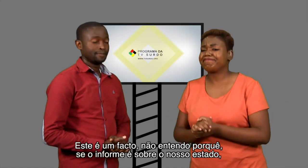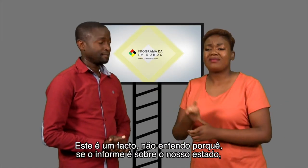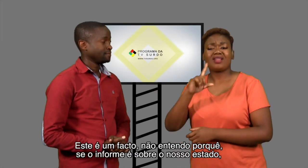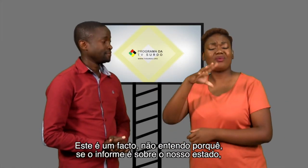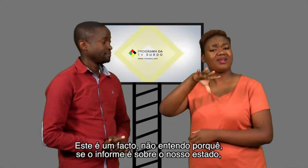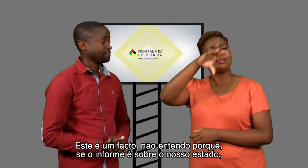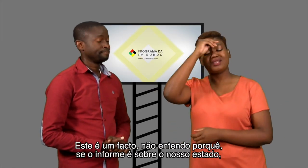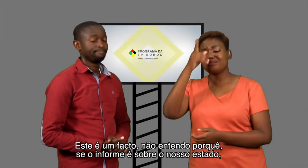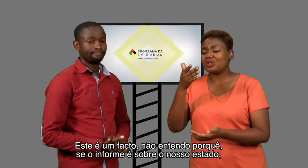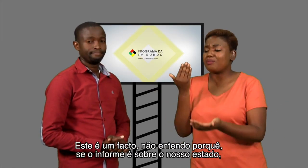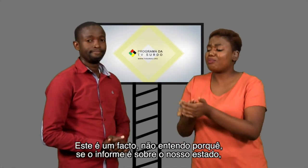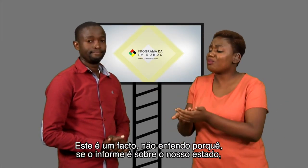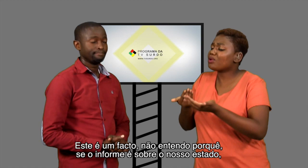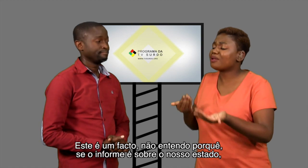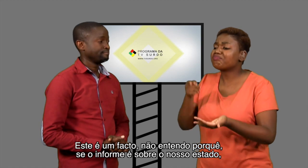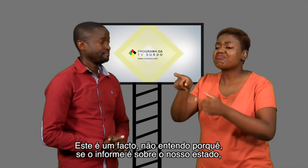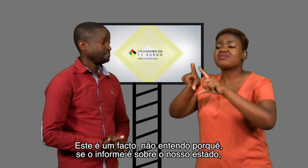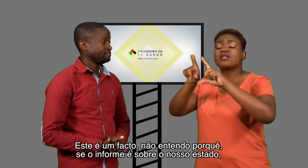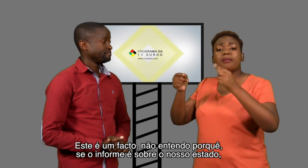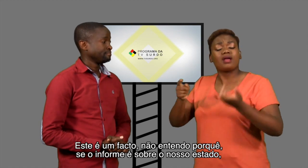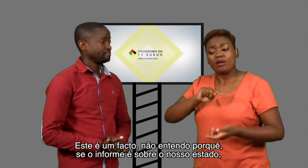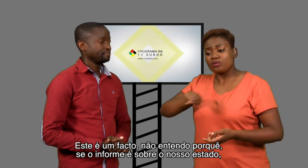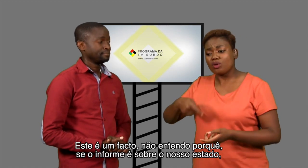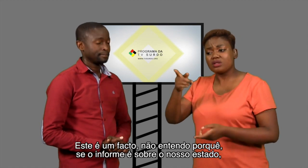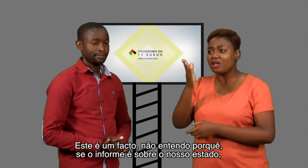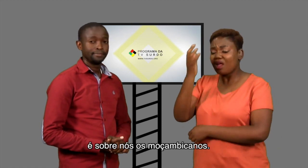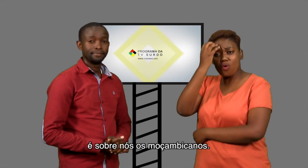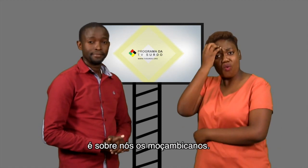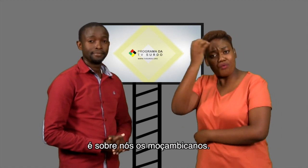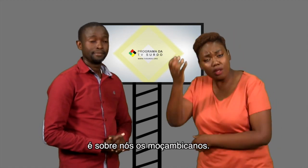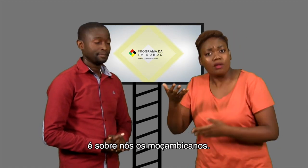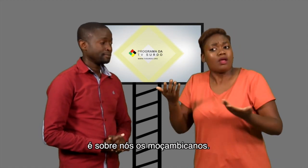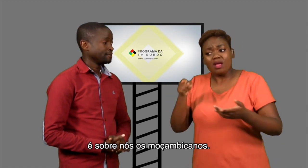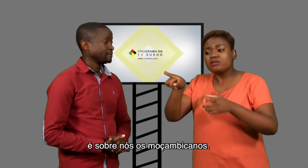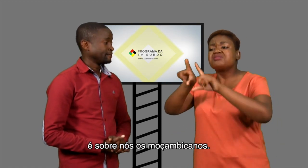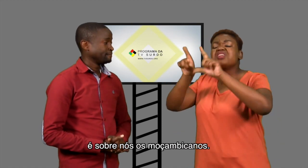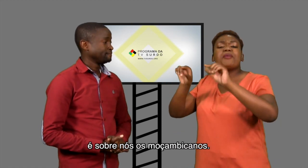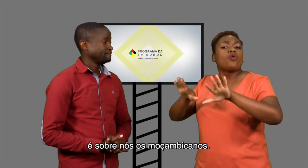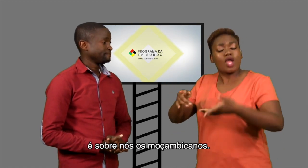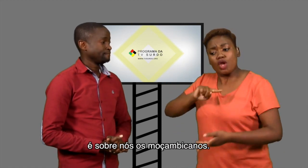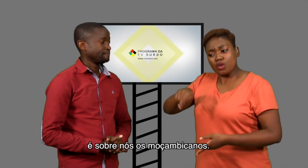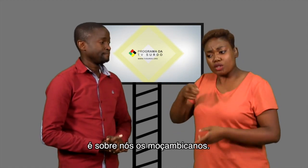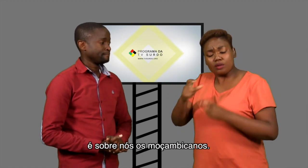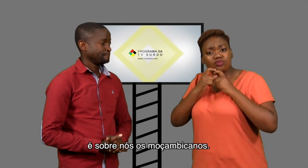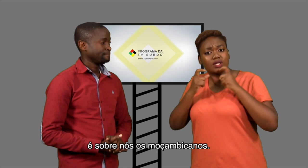Este é um fato. Não entendo porquê. Se o informe é sobre o nosso estado, é sobre nós, os